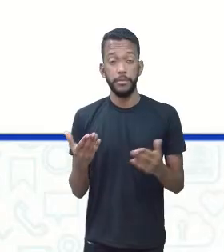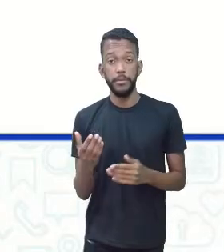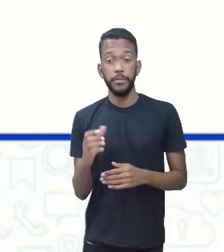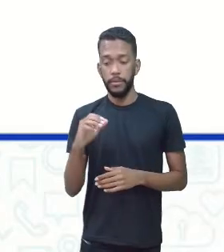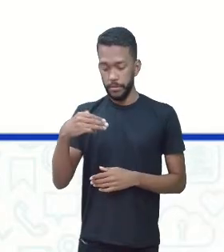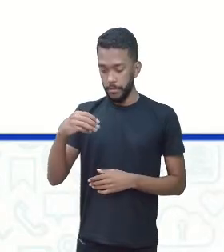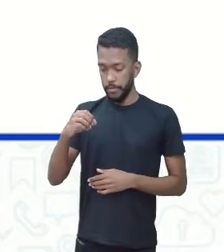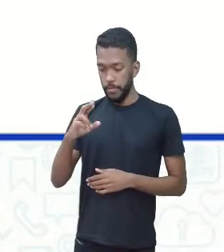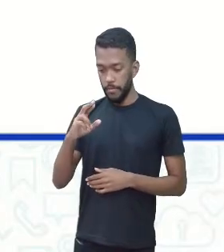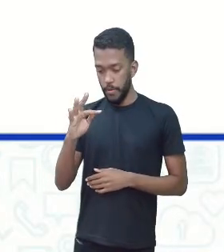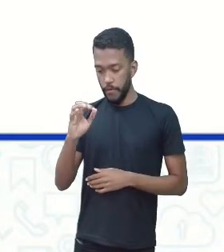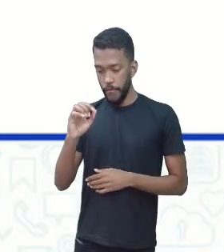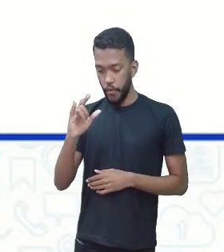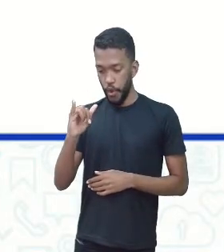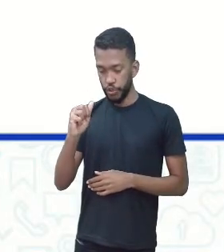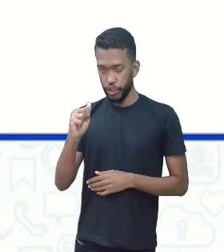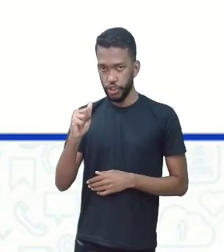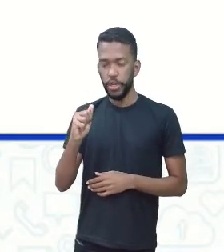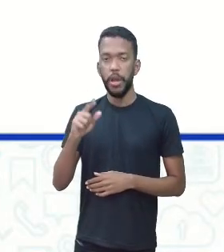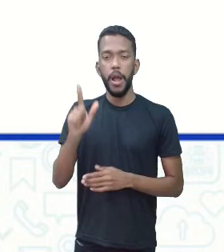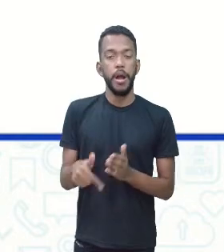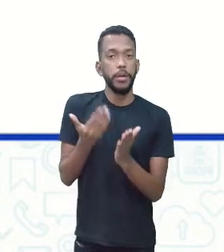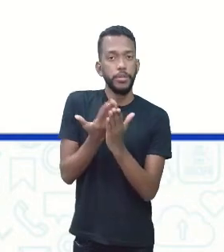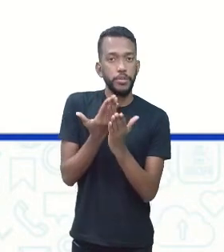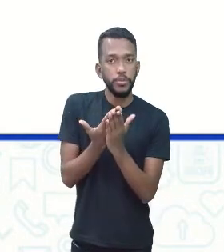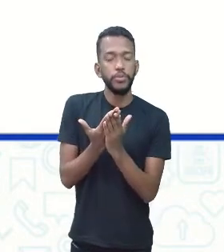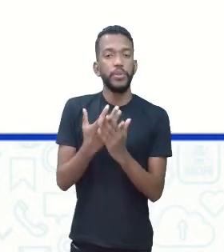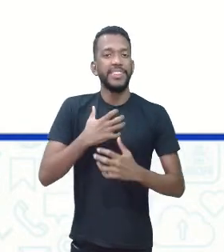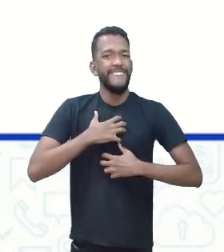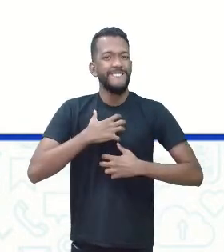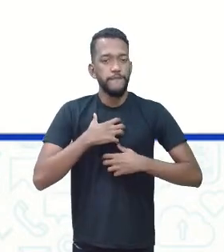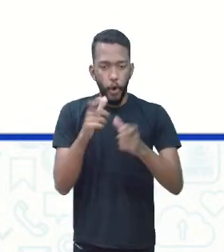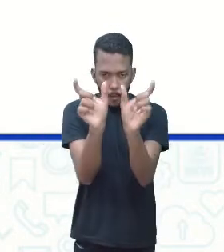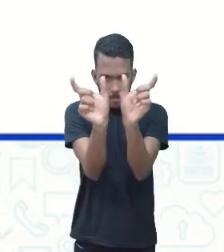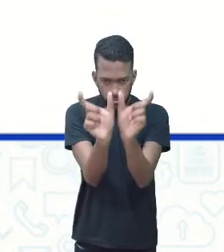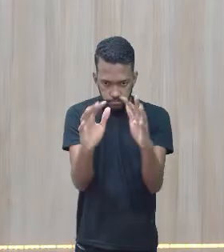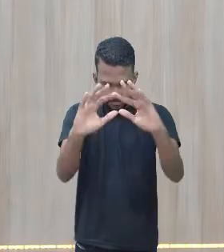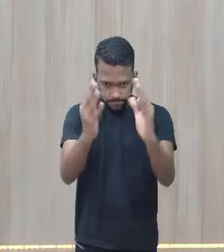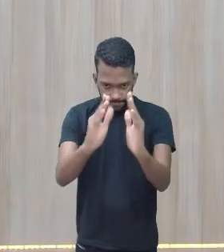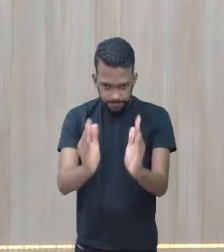morfologia é o estudo da forma e da estrutura.